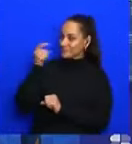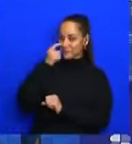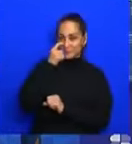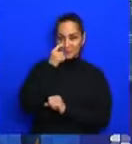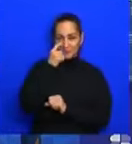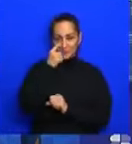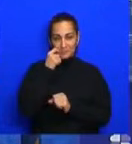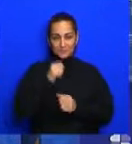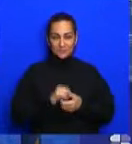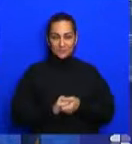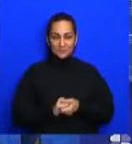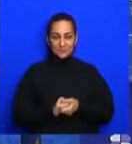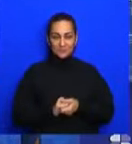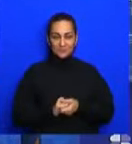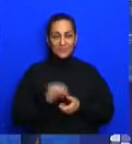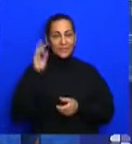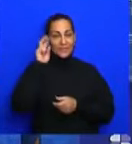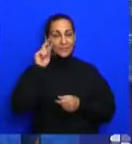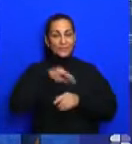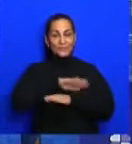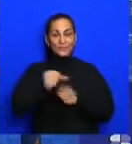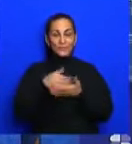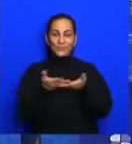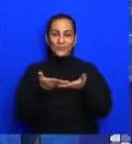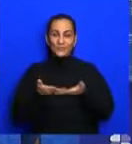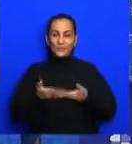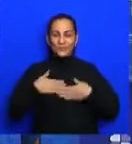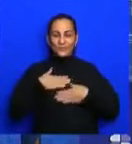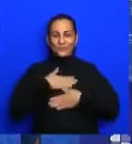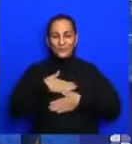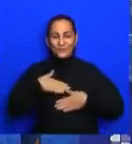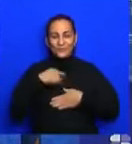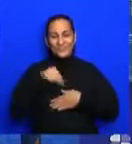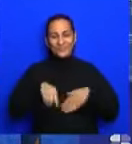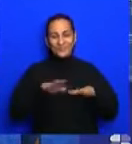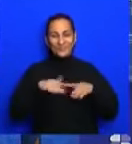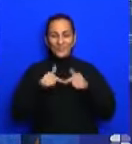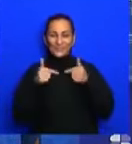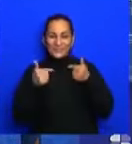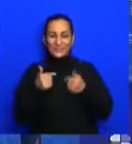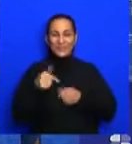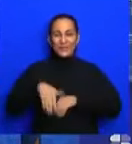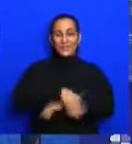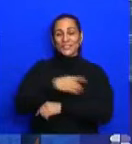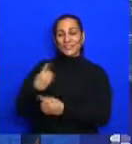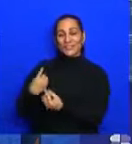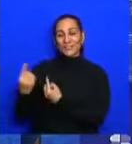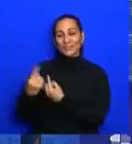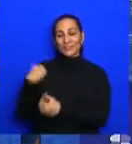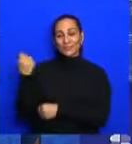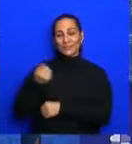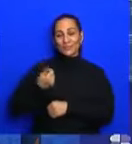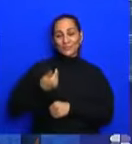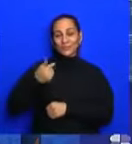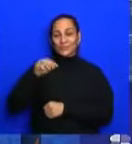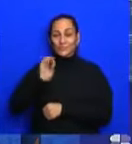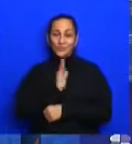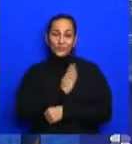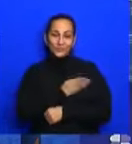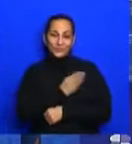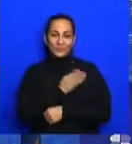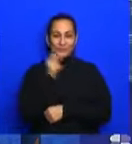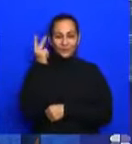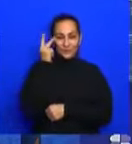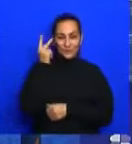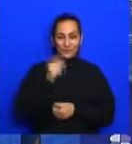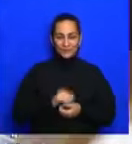LED. Lembrando que todos são bem-vindos ao Espaço da Sorte aqui na Avenida Paulista 750, no